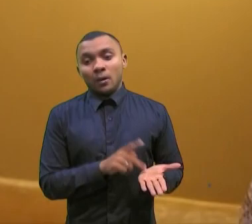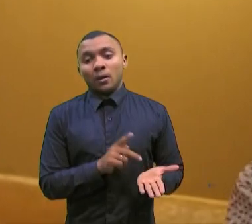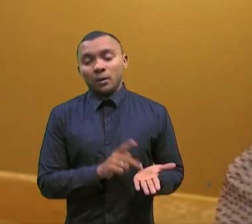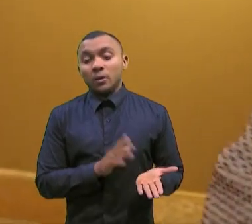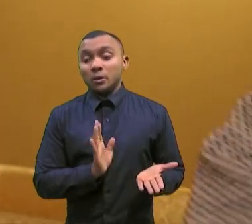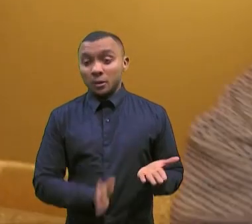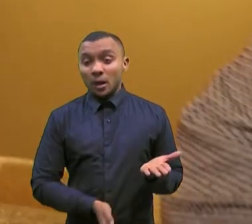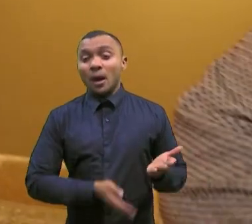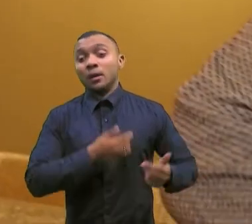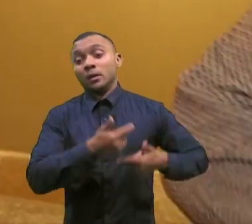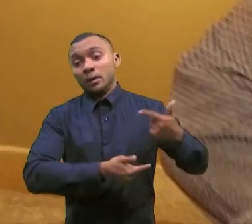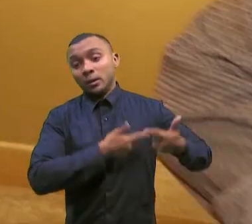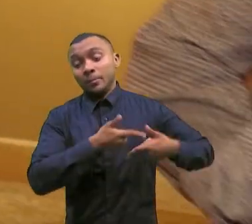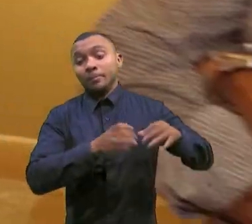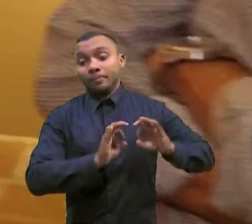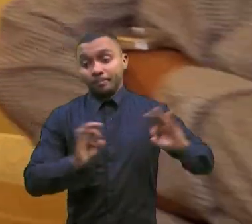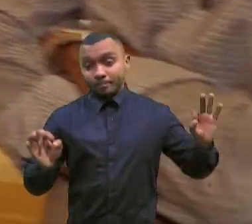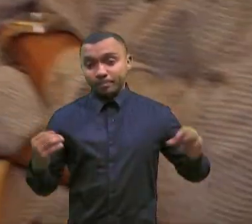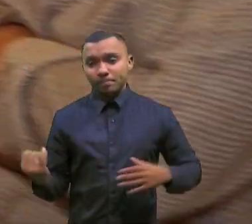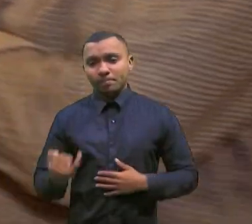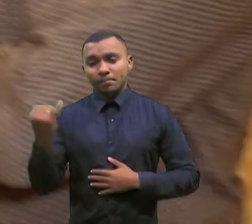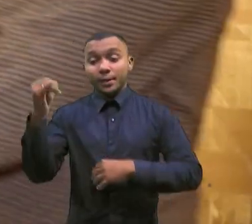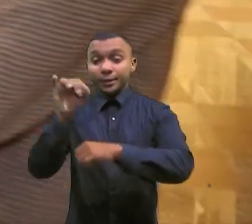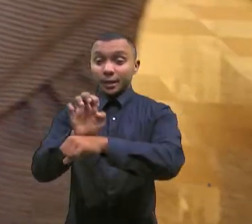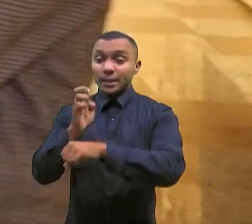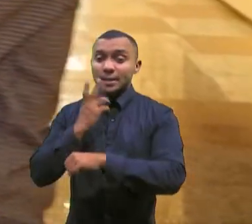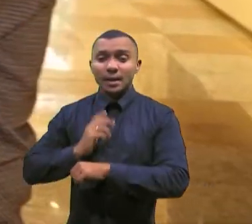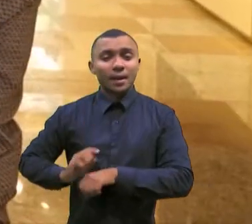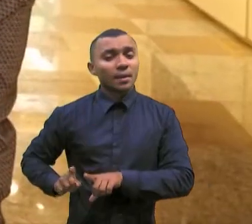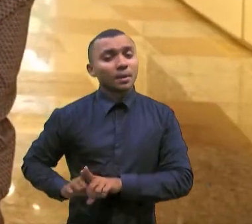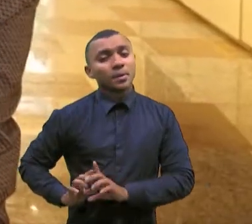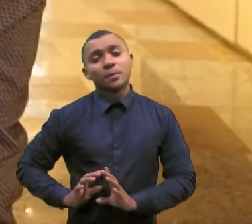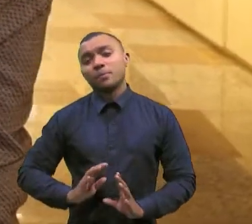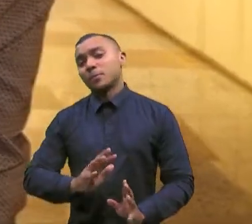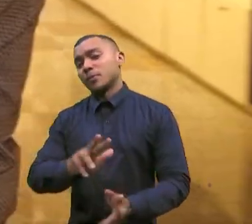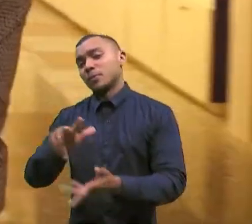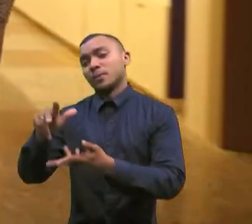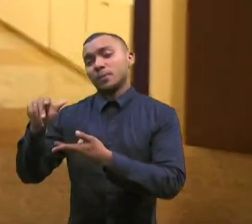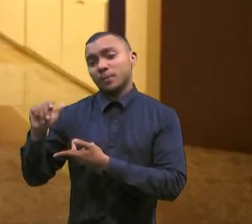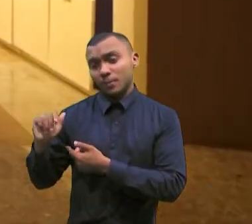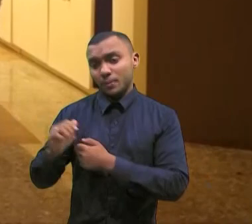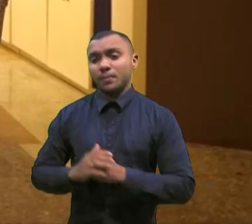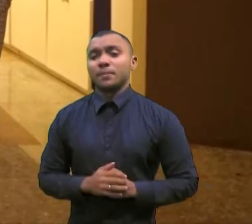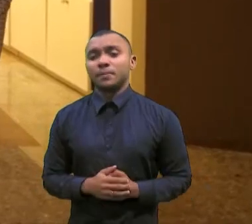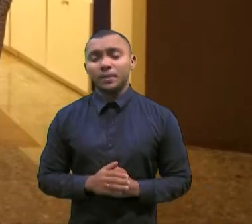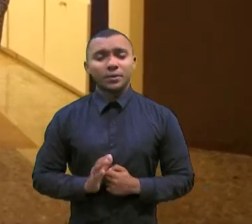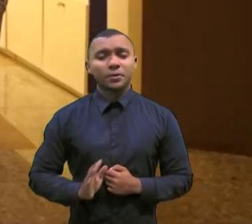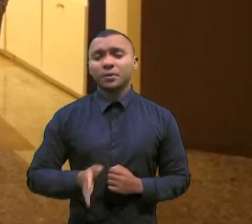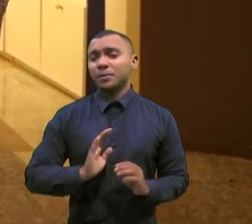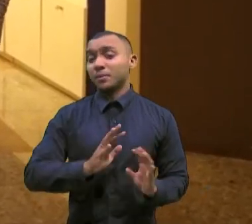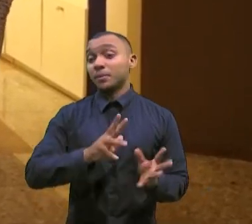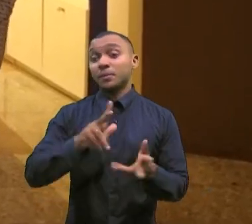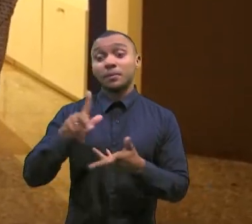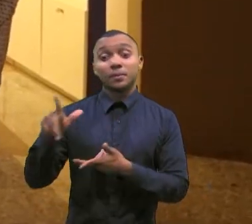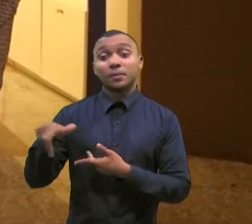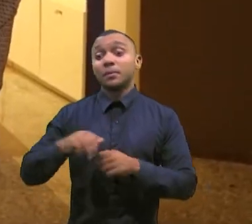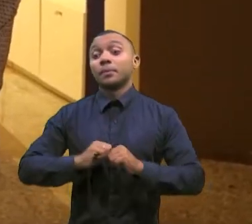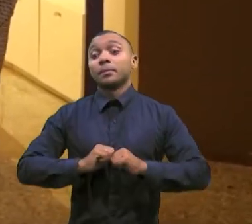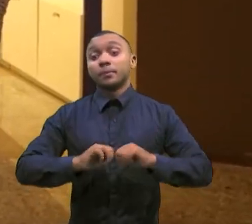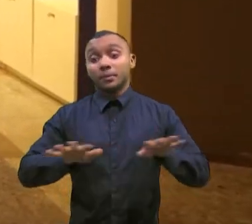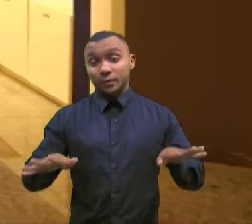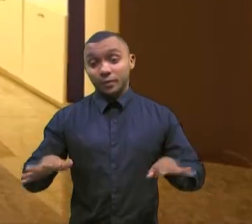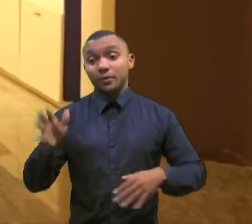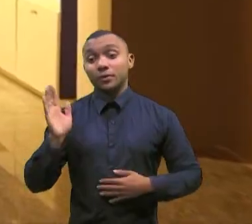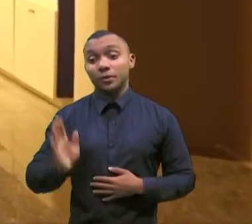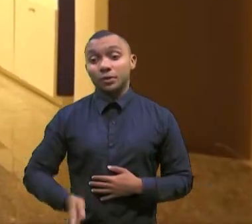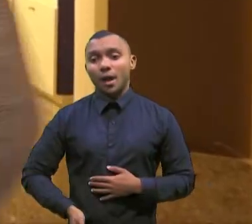trabalho importante já aqui, conceituado, não só no Ceará, mas no mundo. Ele tem exposições acontecendo em várias partes do mundo. Né? Já